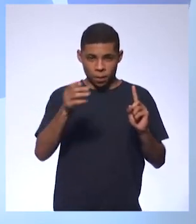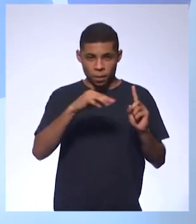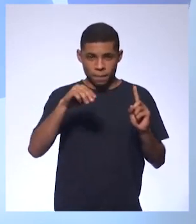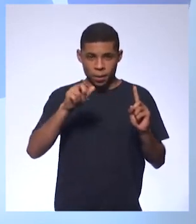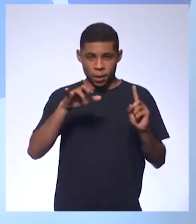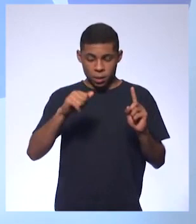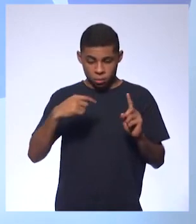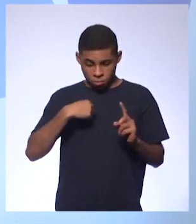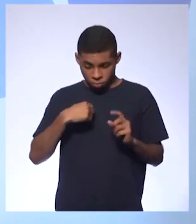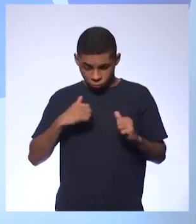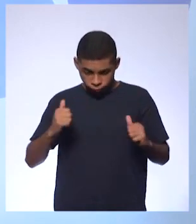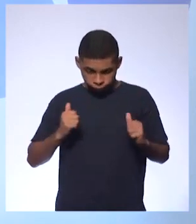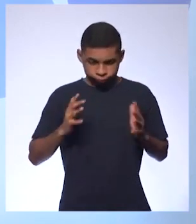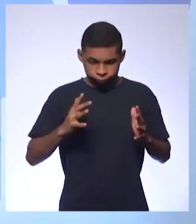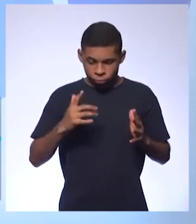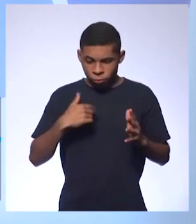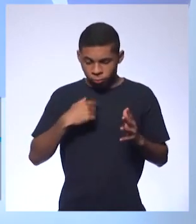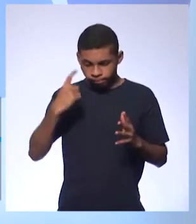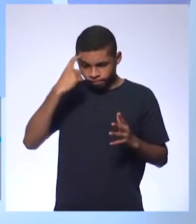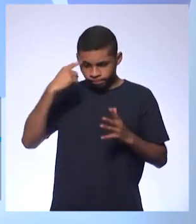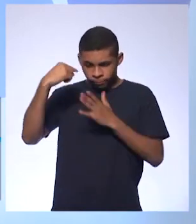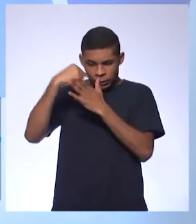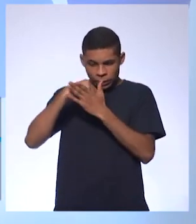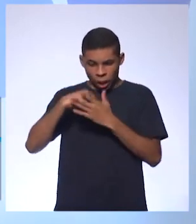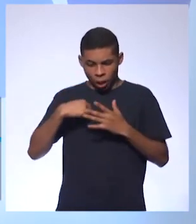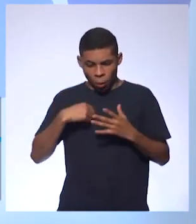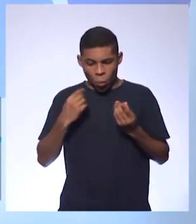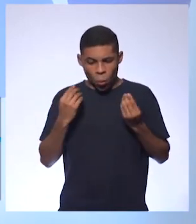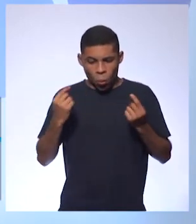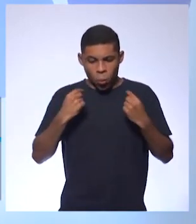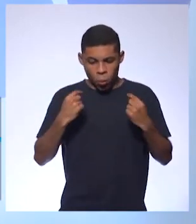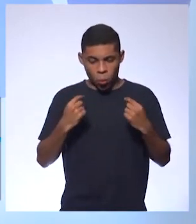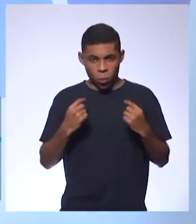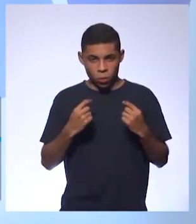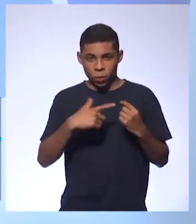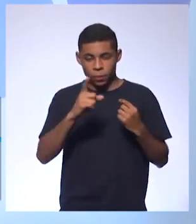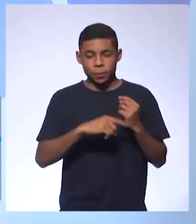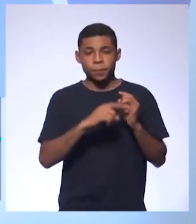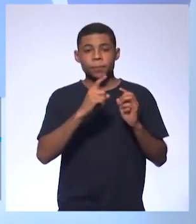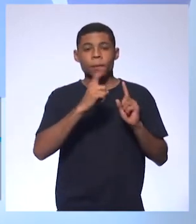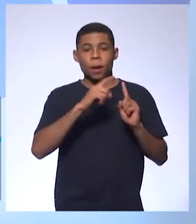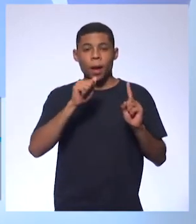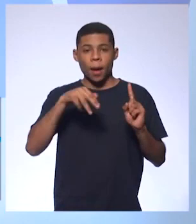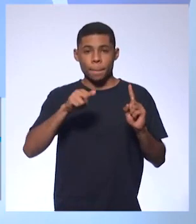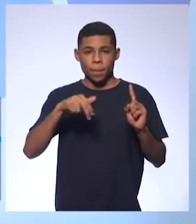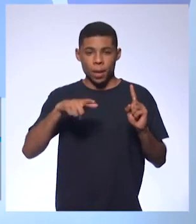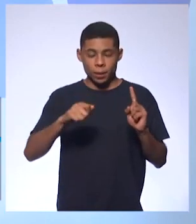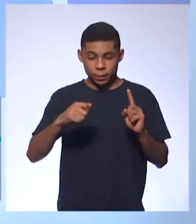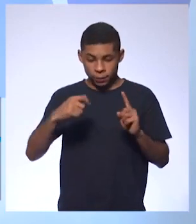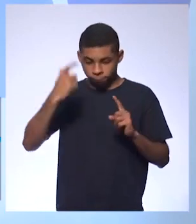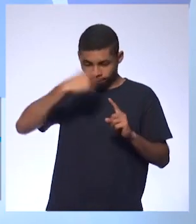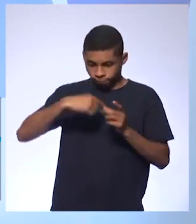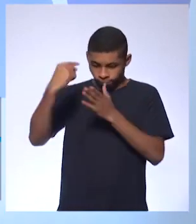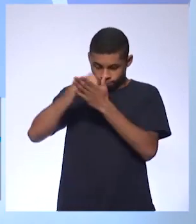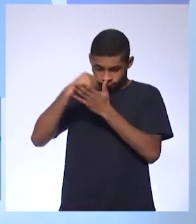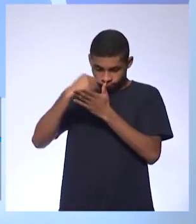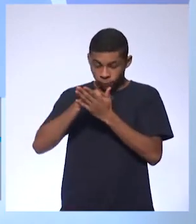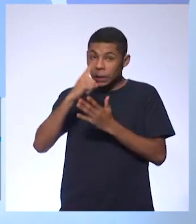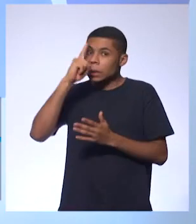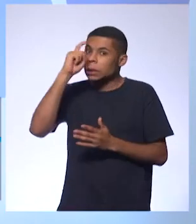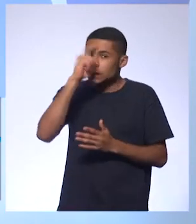sobre seus atos, ter senso crítico. Professora Amanda, se autoavaliar, e isso é mais difícil do que avaliar o